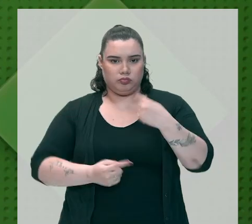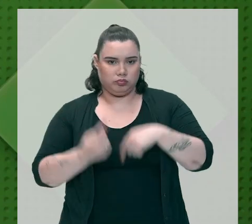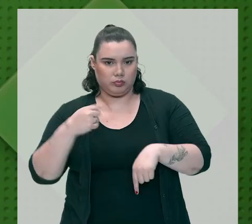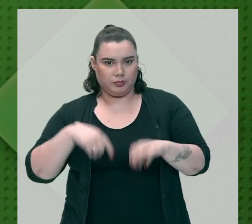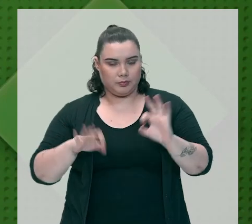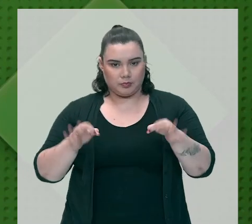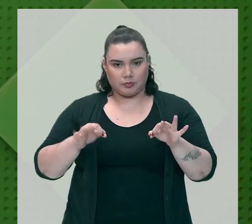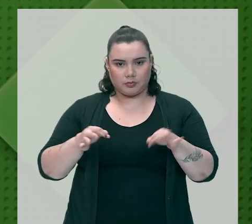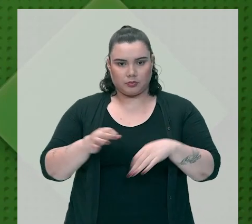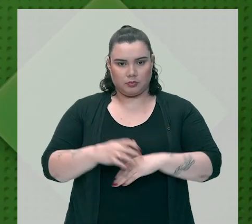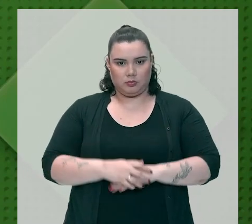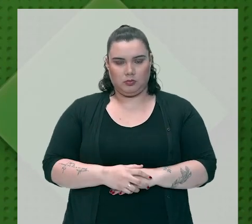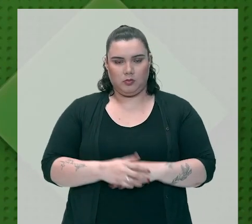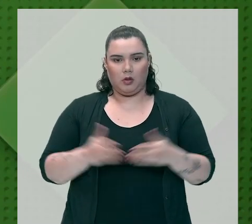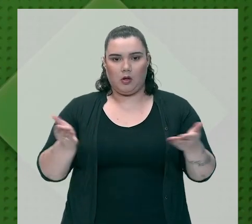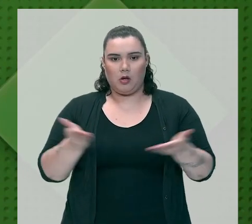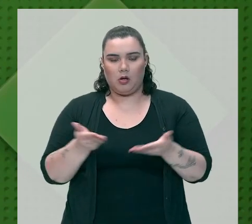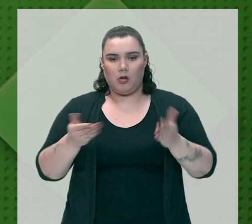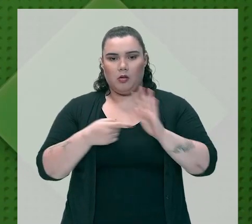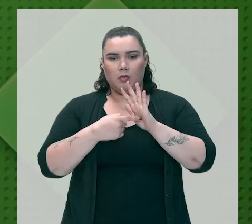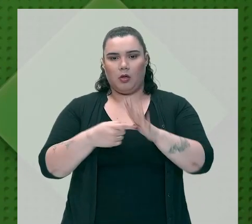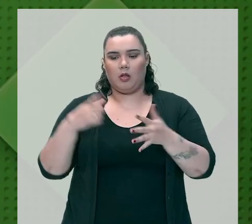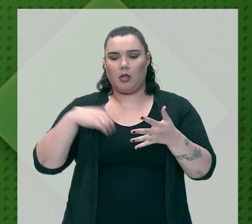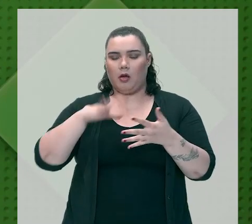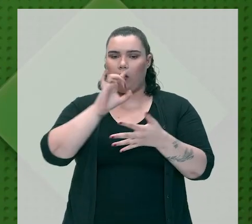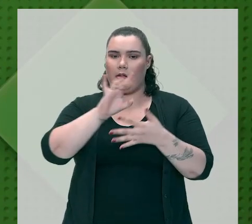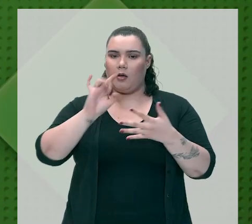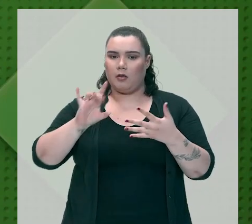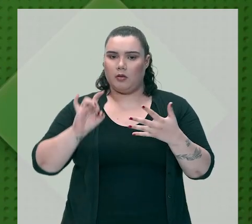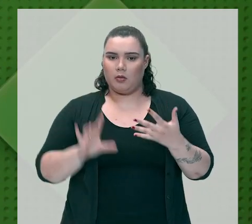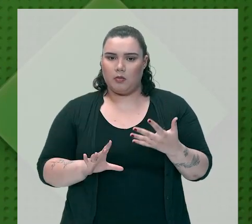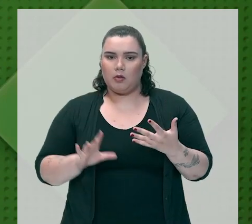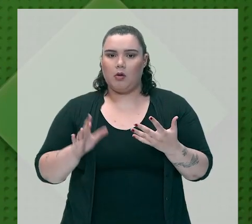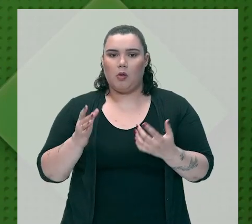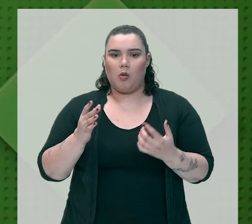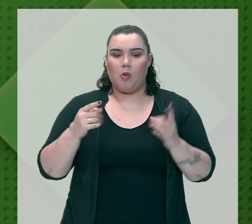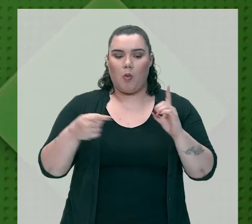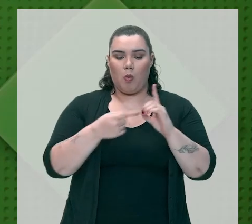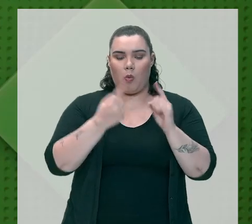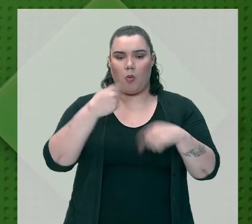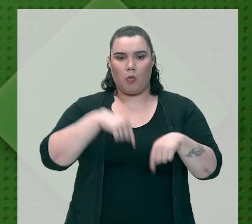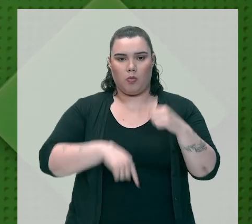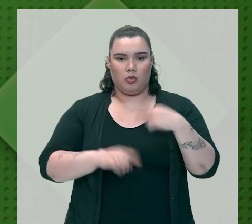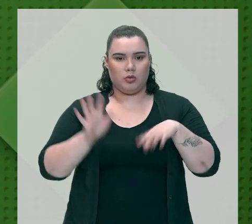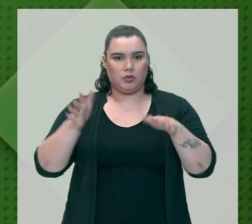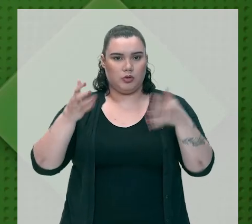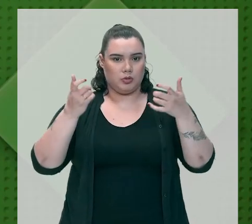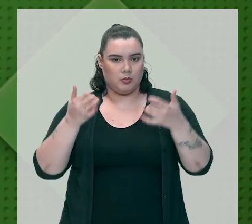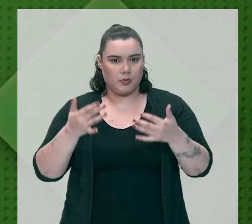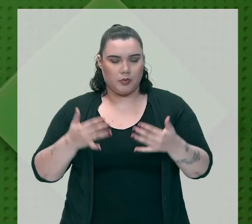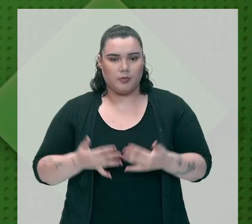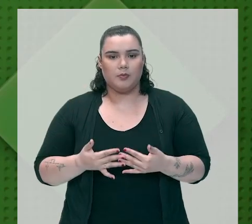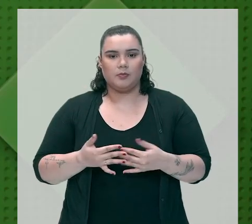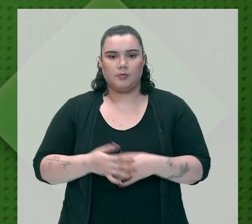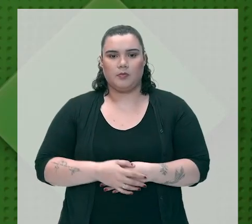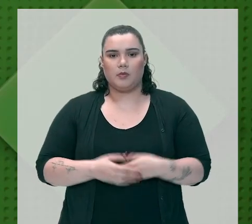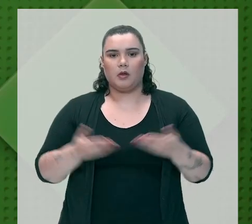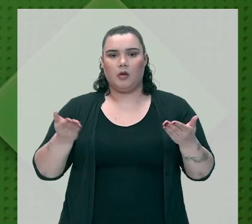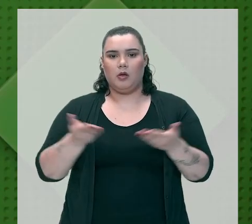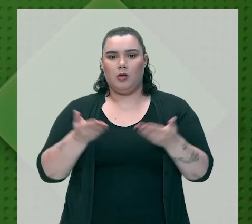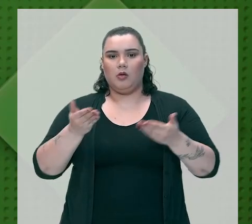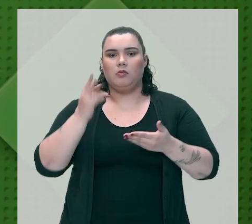funcionamento desses hormônios, certo? Vamos observar então cada um desses hormônios agora, como a gente já pôde citar um pouco deles,